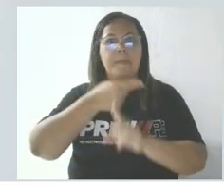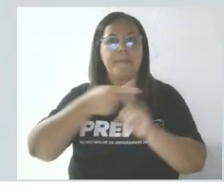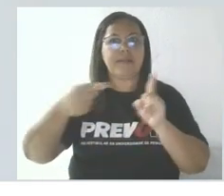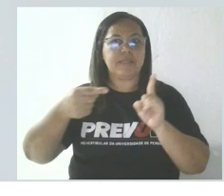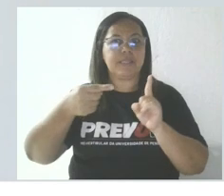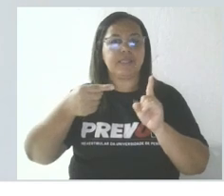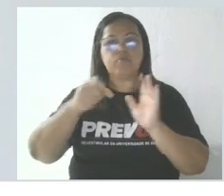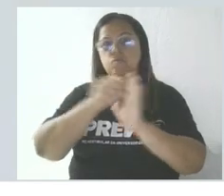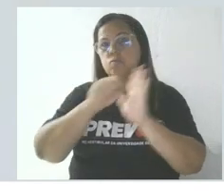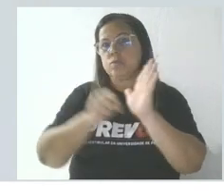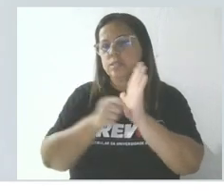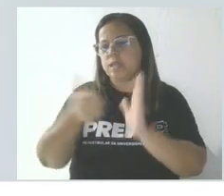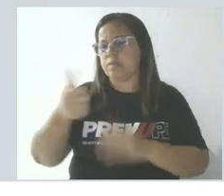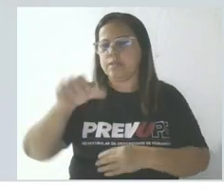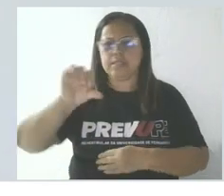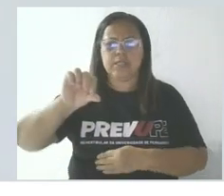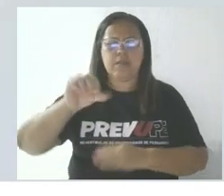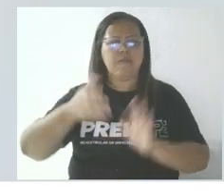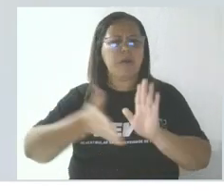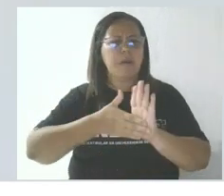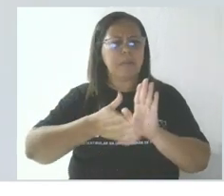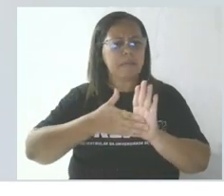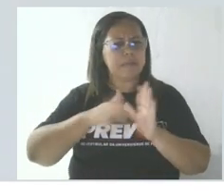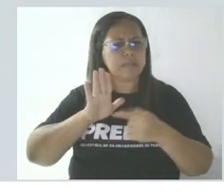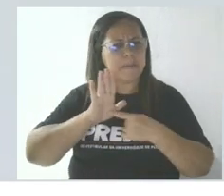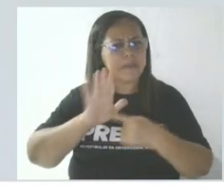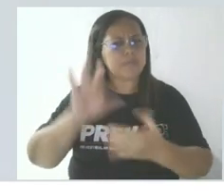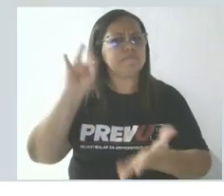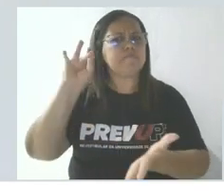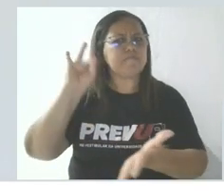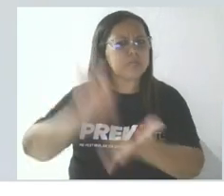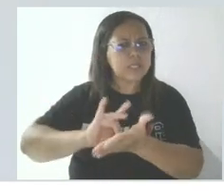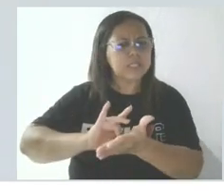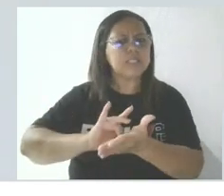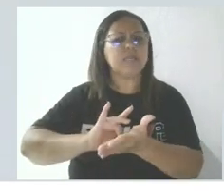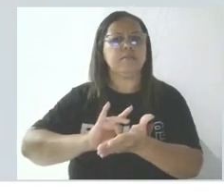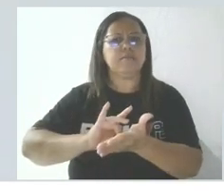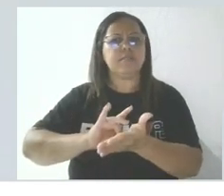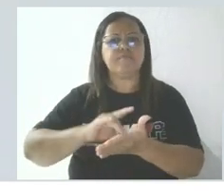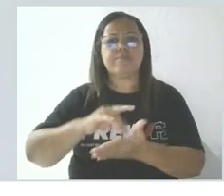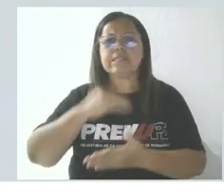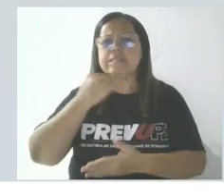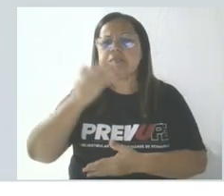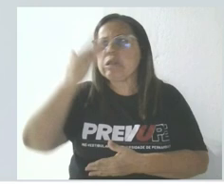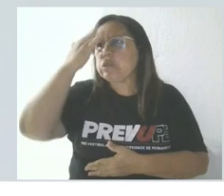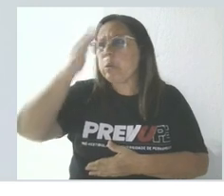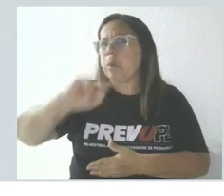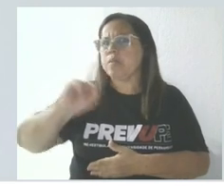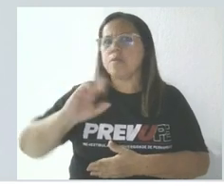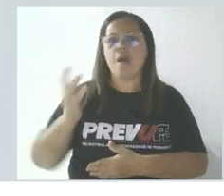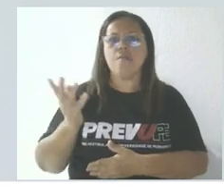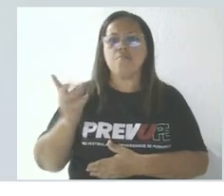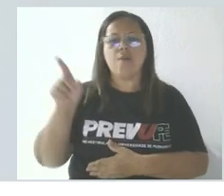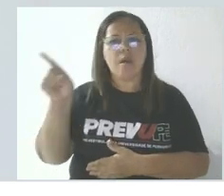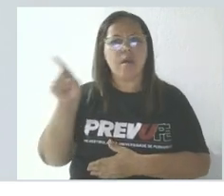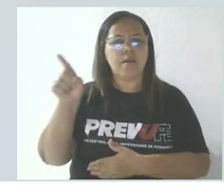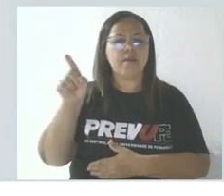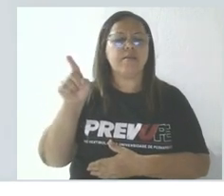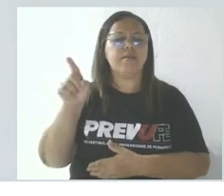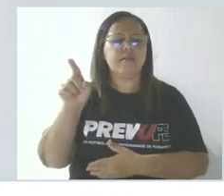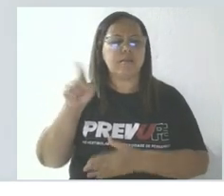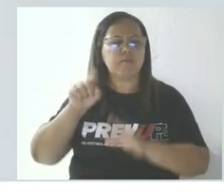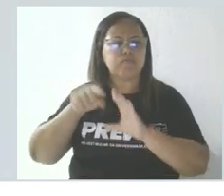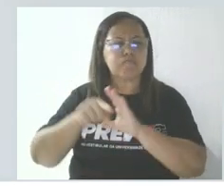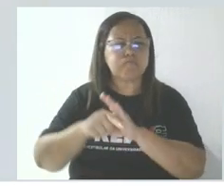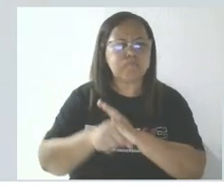tinha como propósito principal retratar a realidade de forma crua sem idealizações Machado era um Virtuoso na